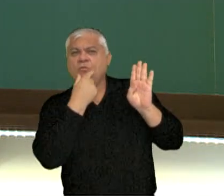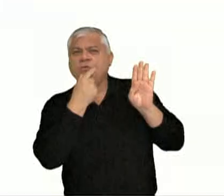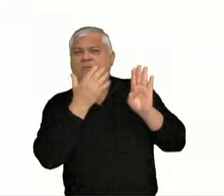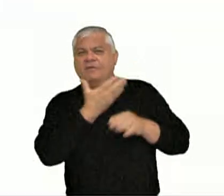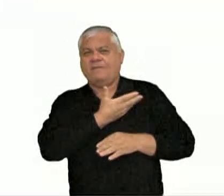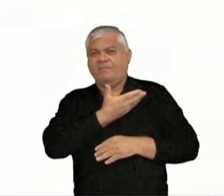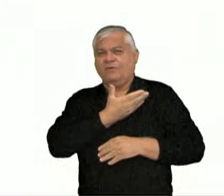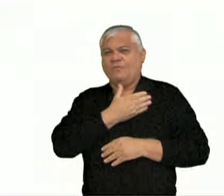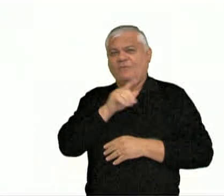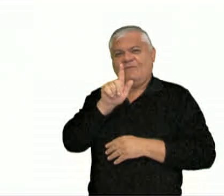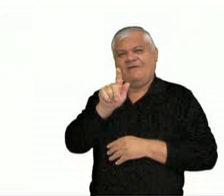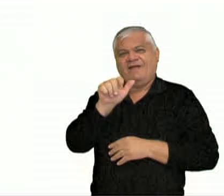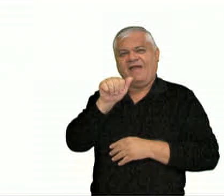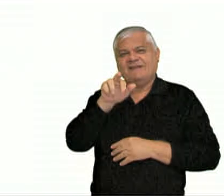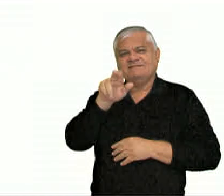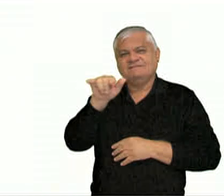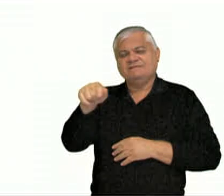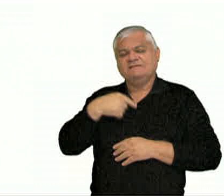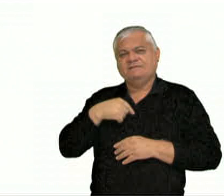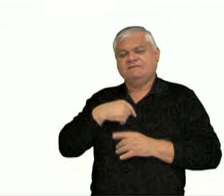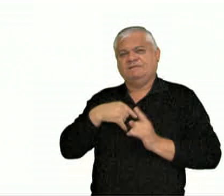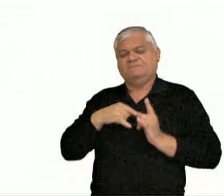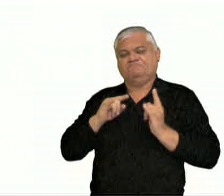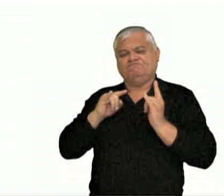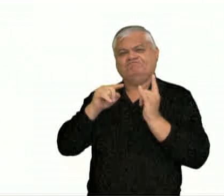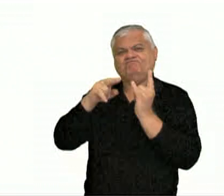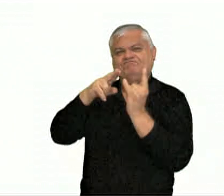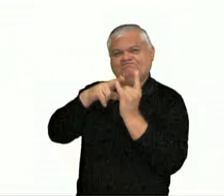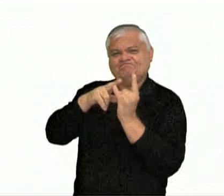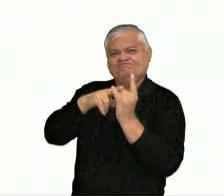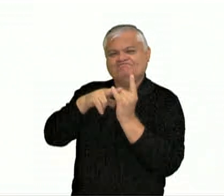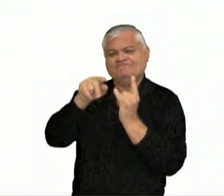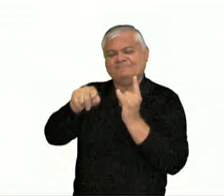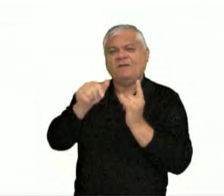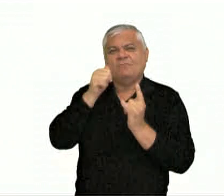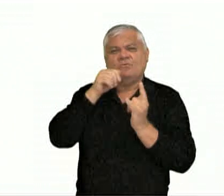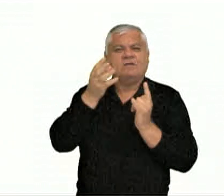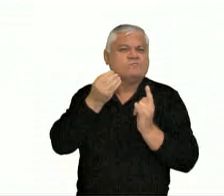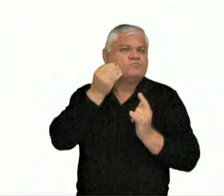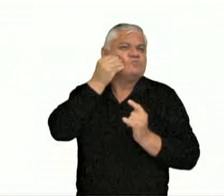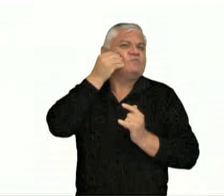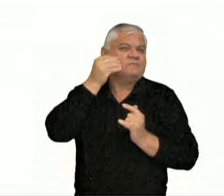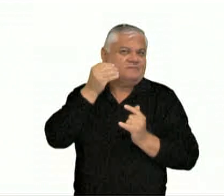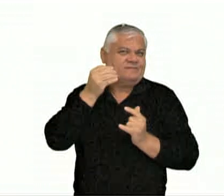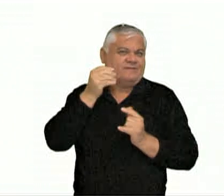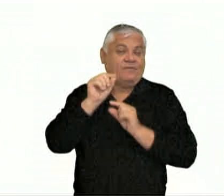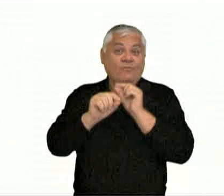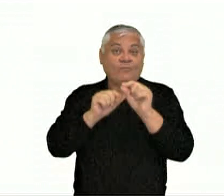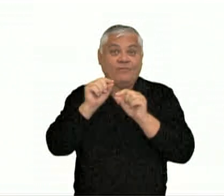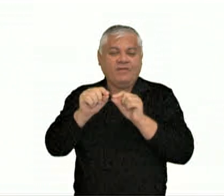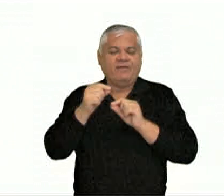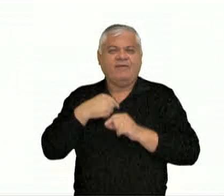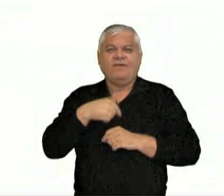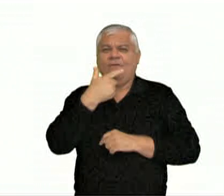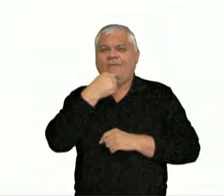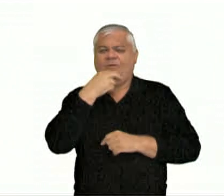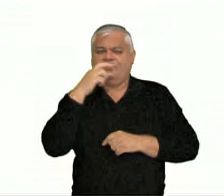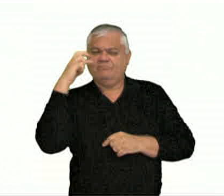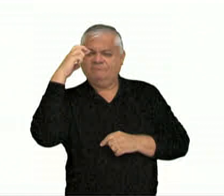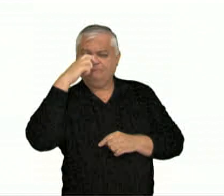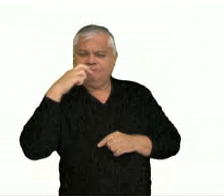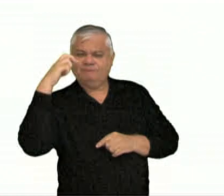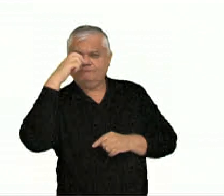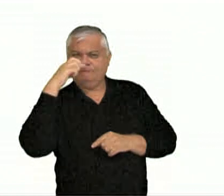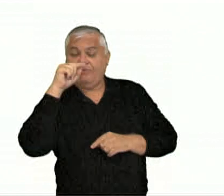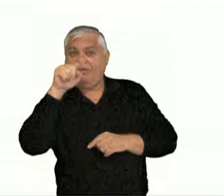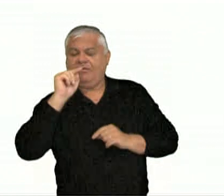Garcia, do momento em que se aproxima de Maria Luísa até a insinuação de beijo. Esse momento de observação da dor alheia